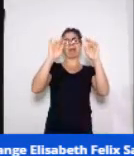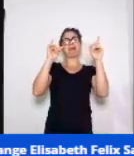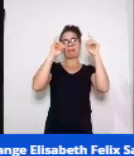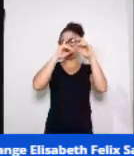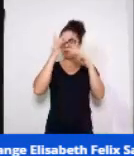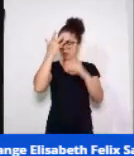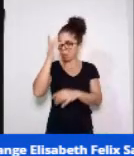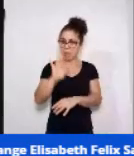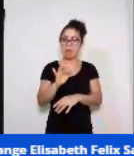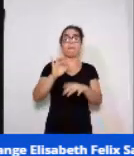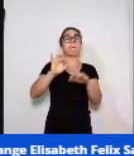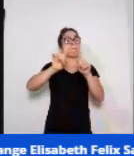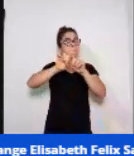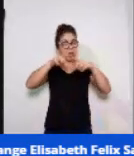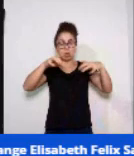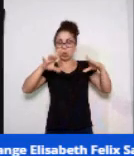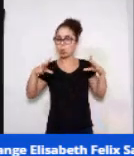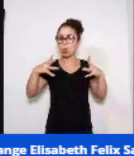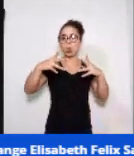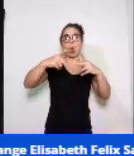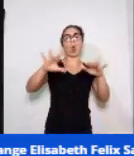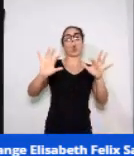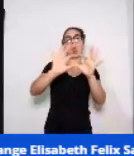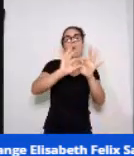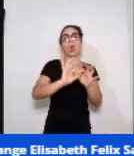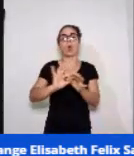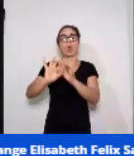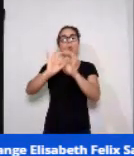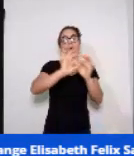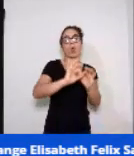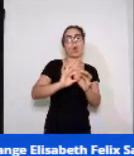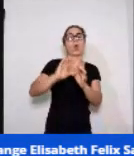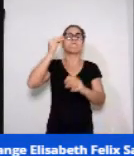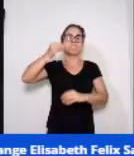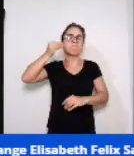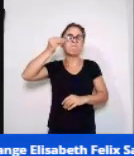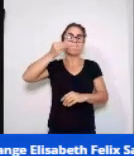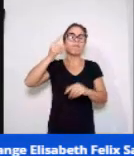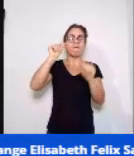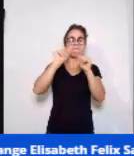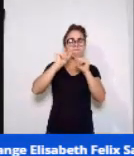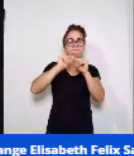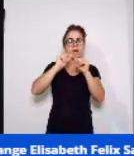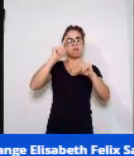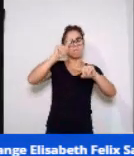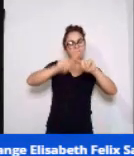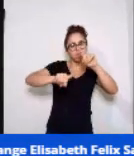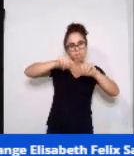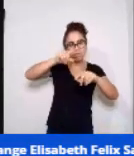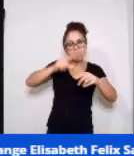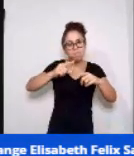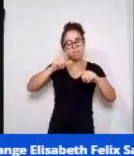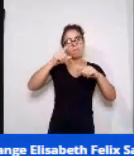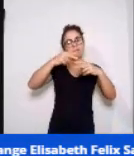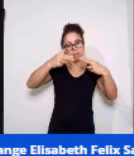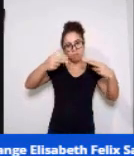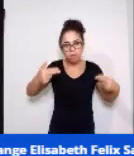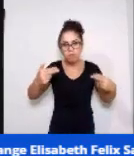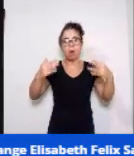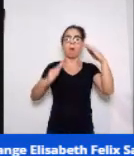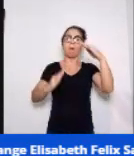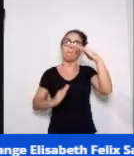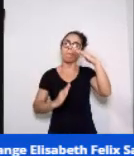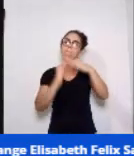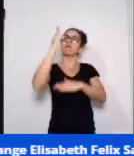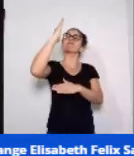unido, tentando produzir um material, tentando gravar vídeo, tentando romper essas barreiras, que a gente sabe que